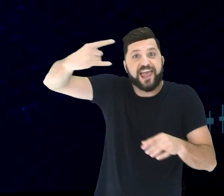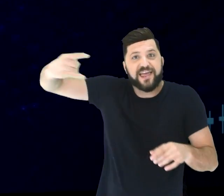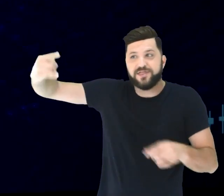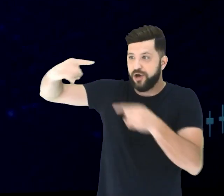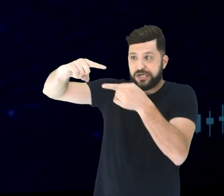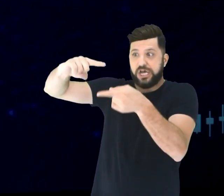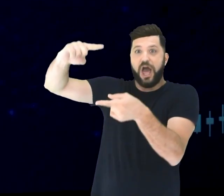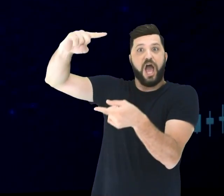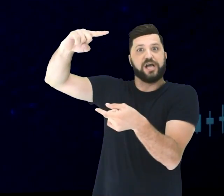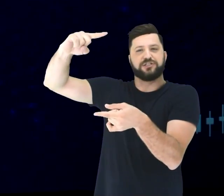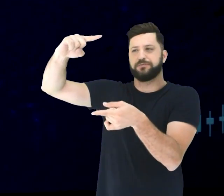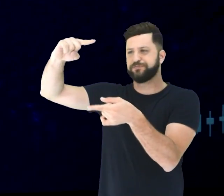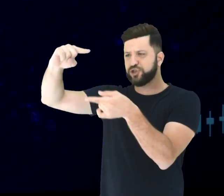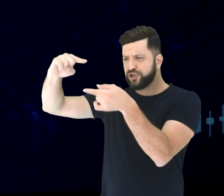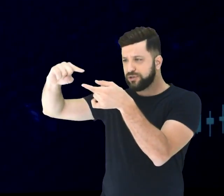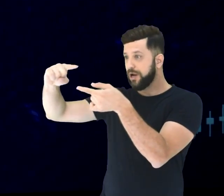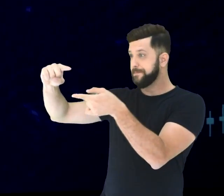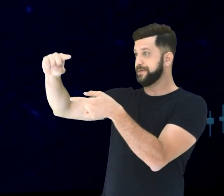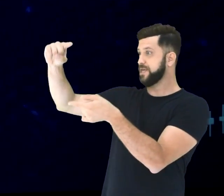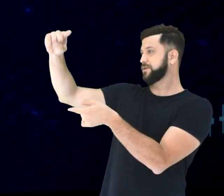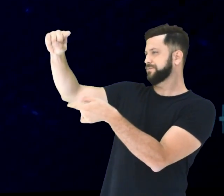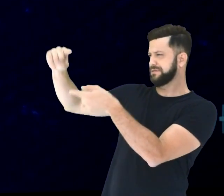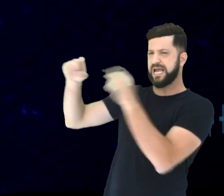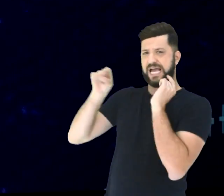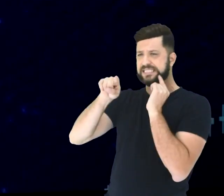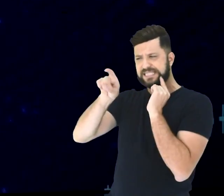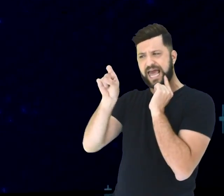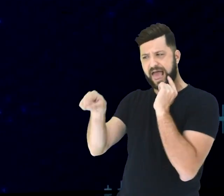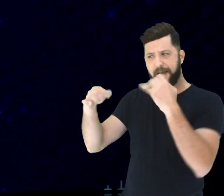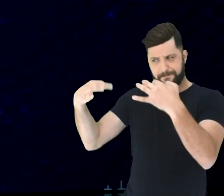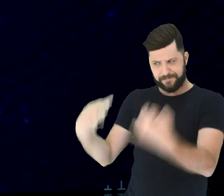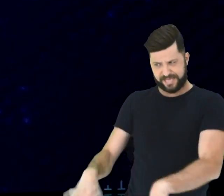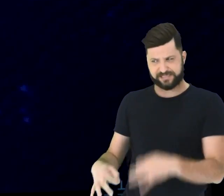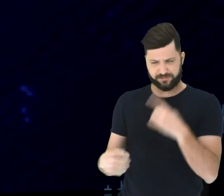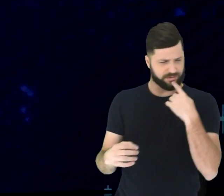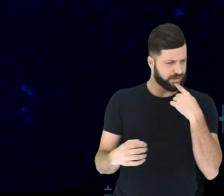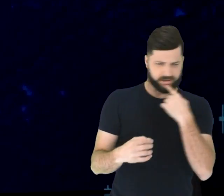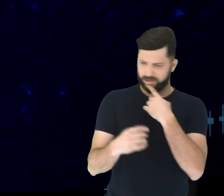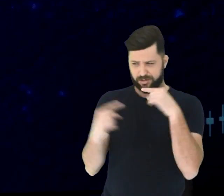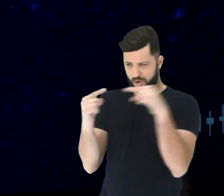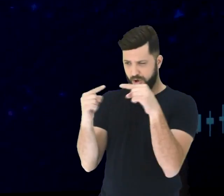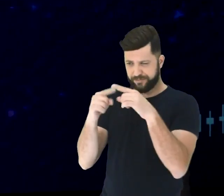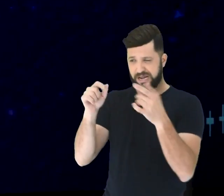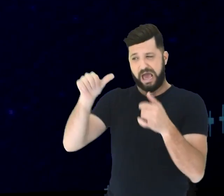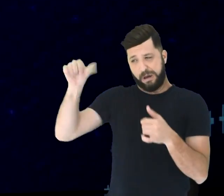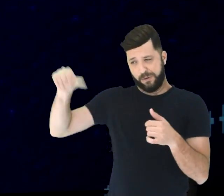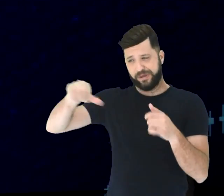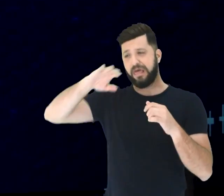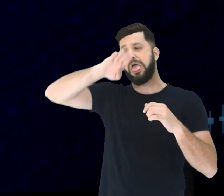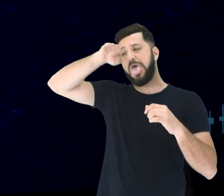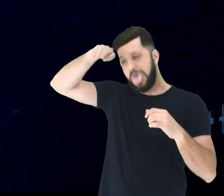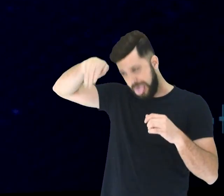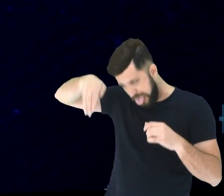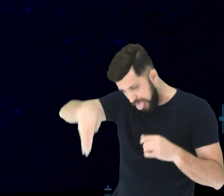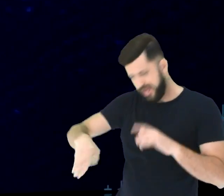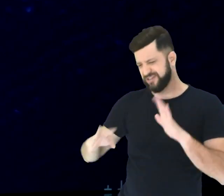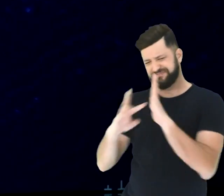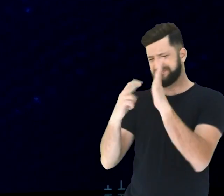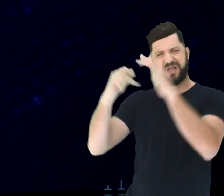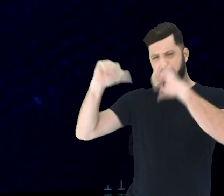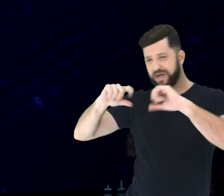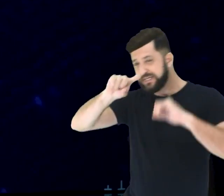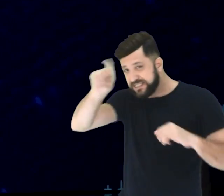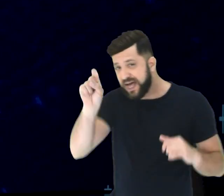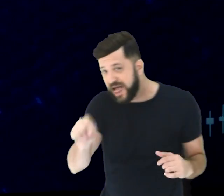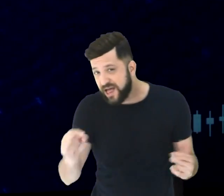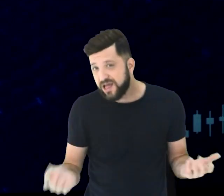no mercado que a gente se assusta quando vê trazem mais probabilidade de que o mercado realmente caminho para aquele lado né A verdade é que